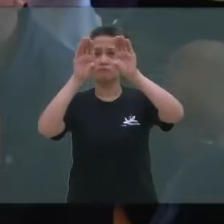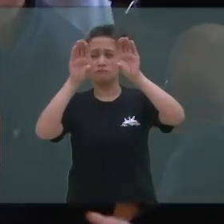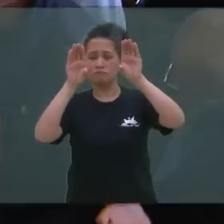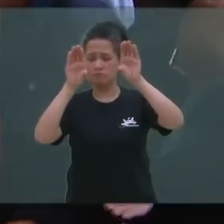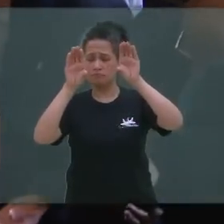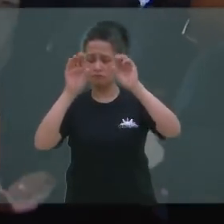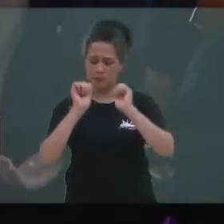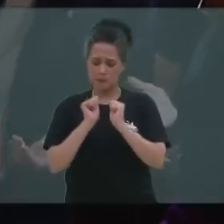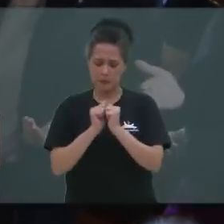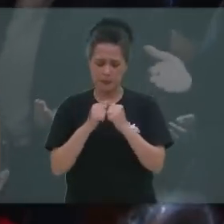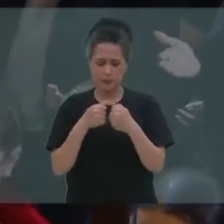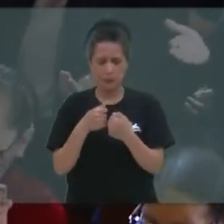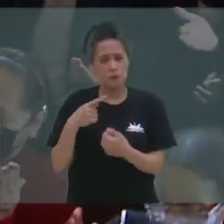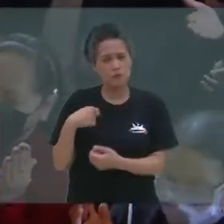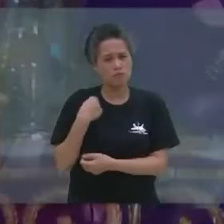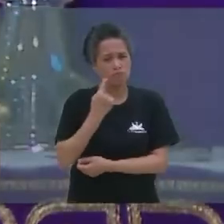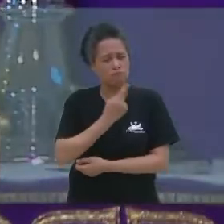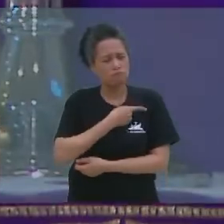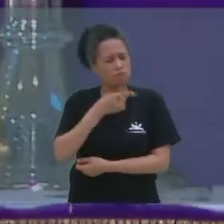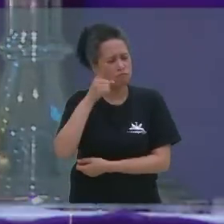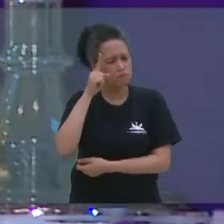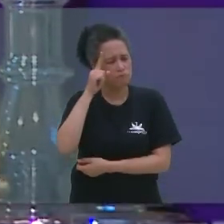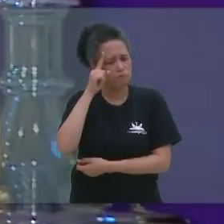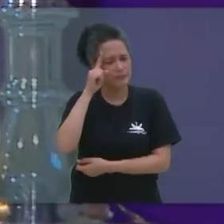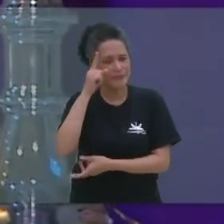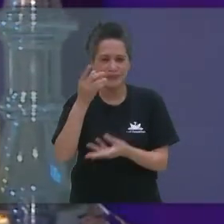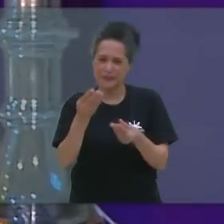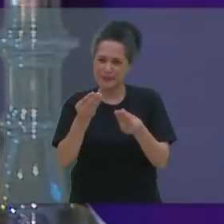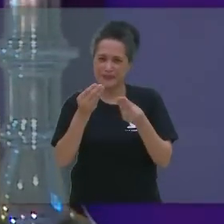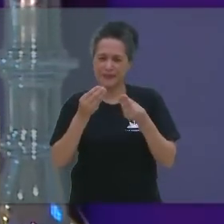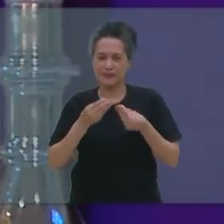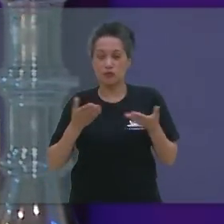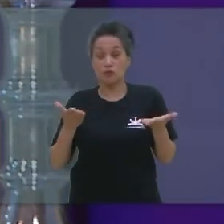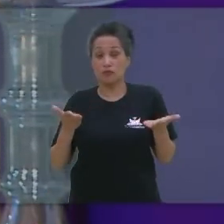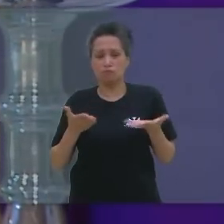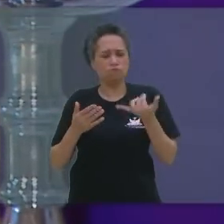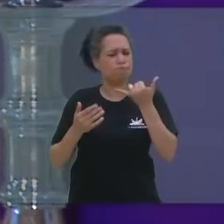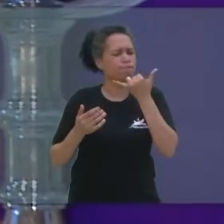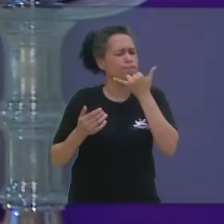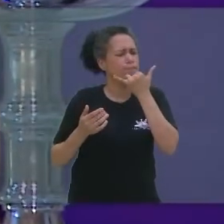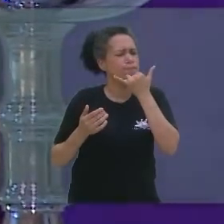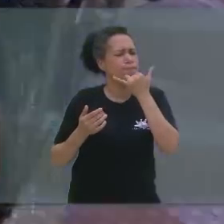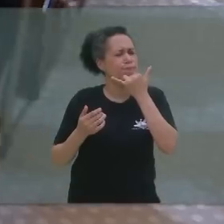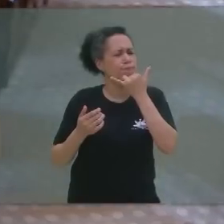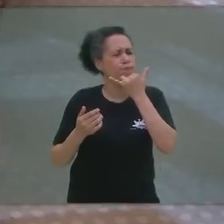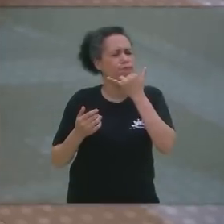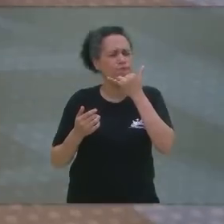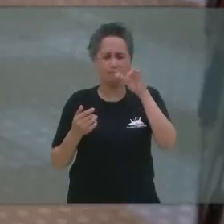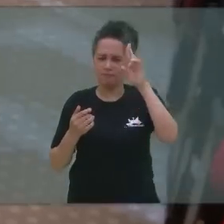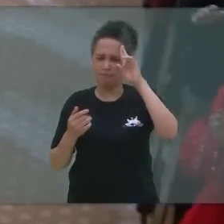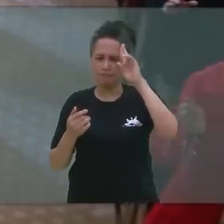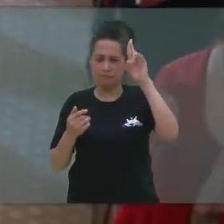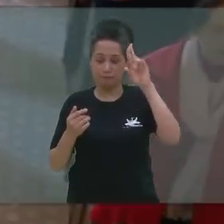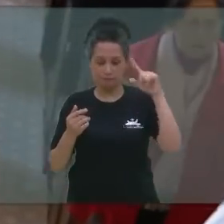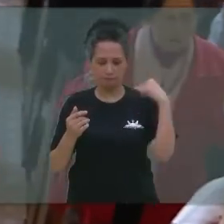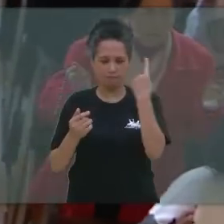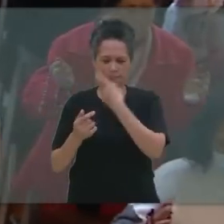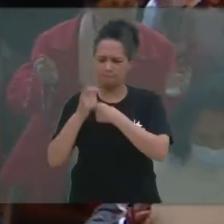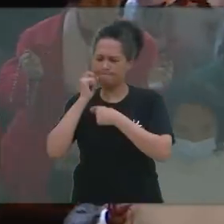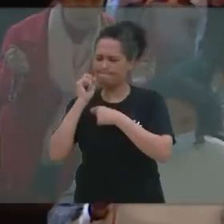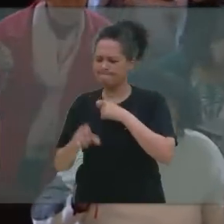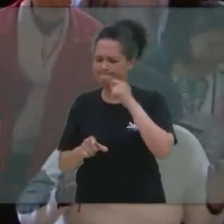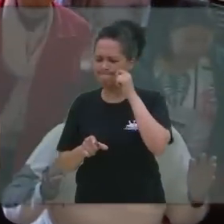na terra como no céu. O pão nosso de cada dia nos dai hoje, perdoai-nos as